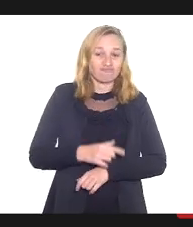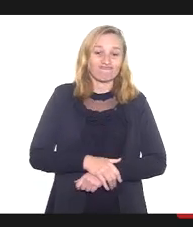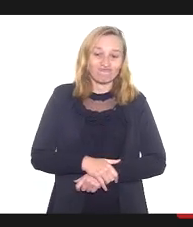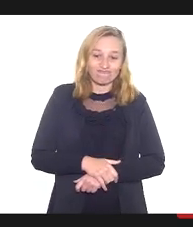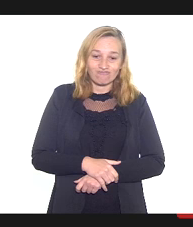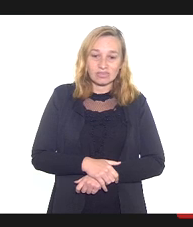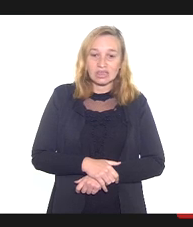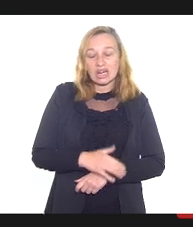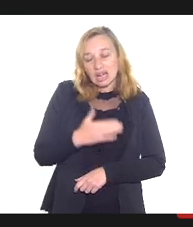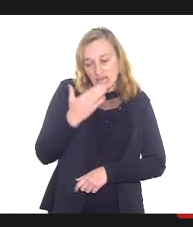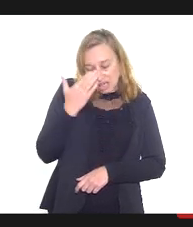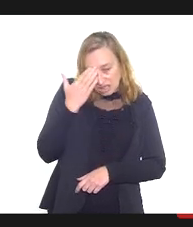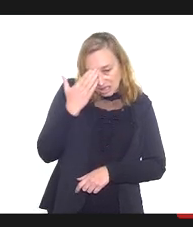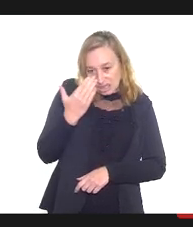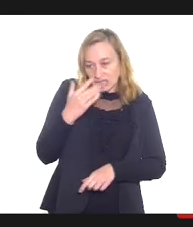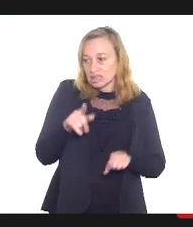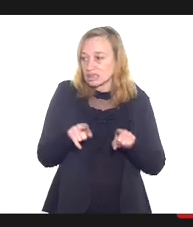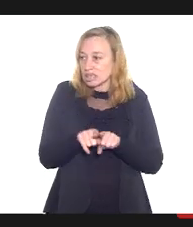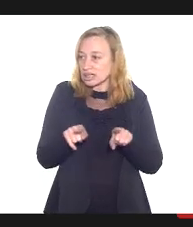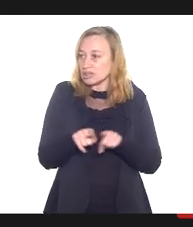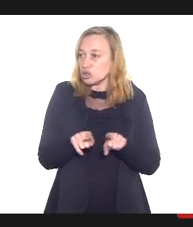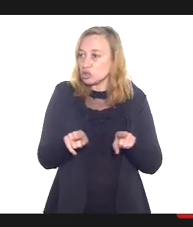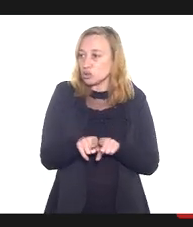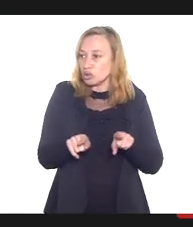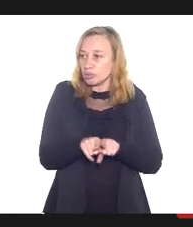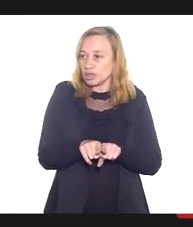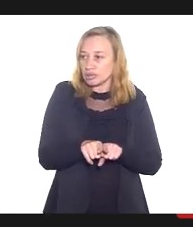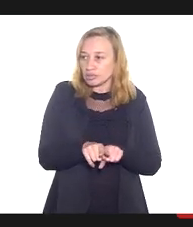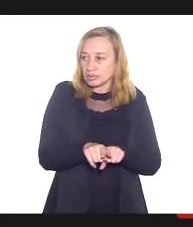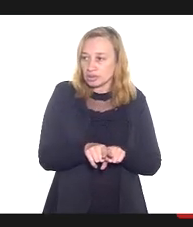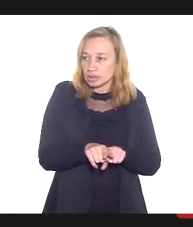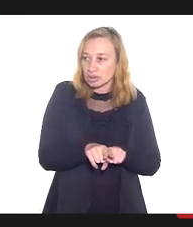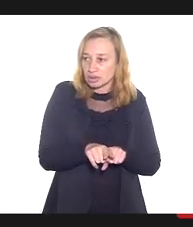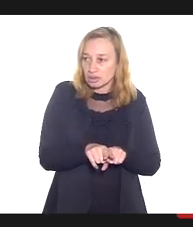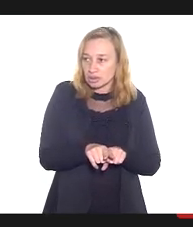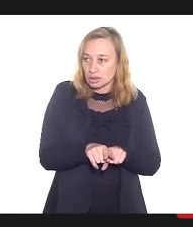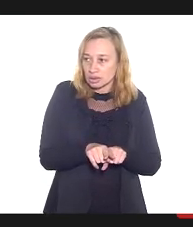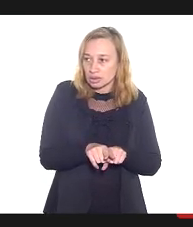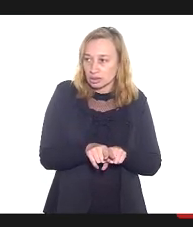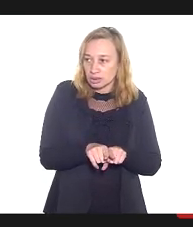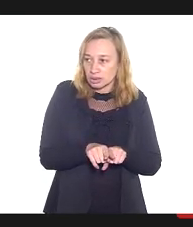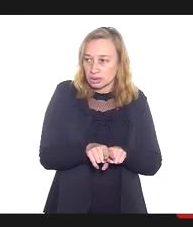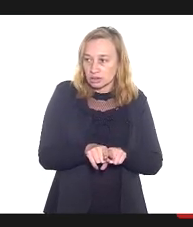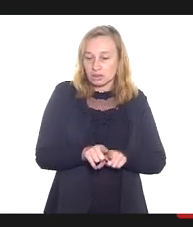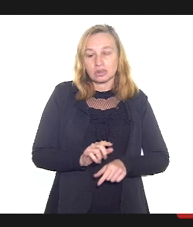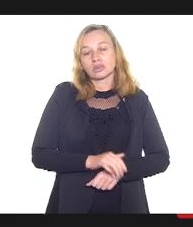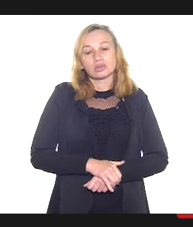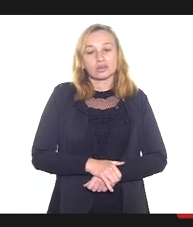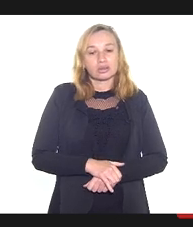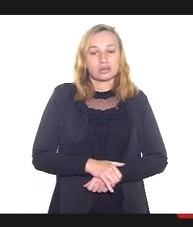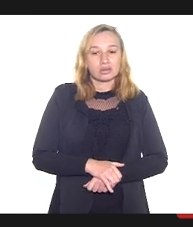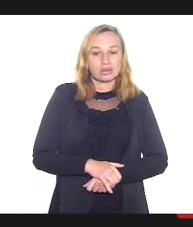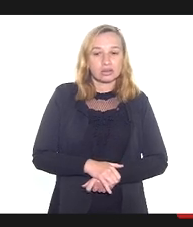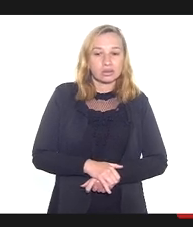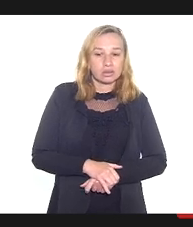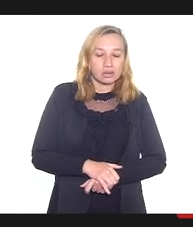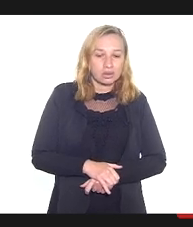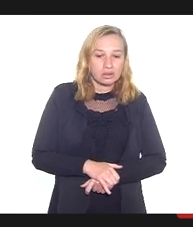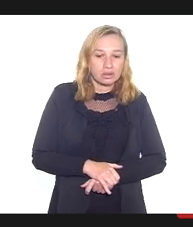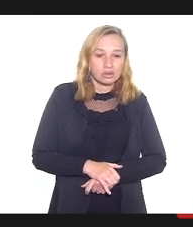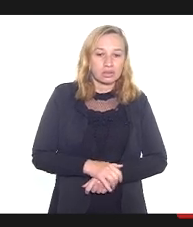Bom, agradeço também o convite, a oportunidade de participar. Bom, eu sou da Associação de Jogos Brasileiros,